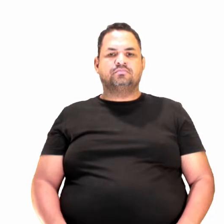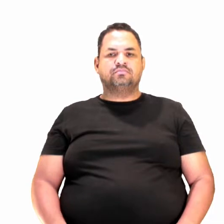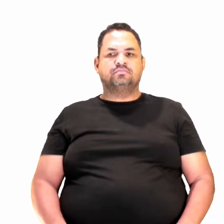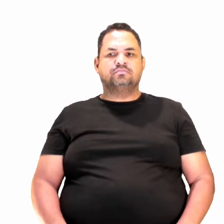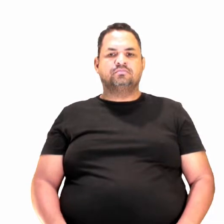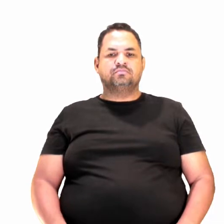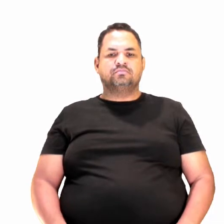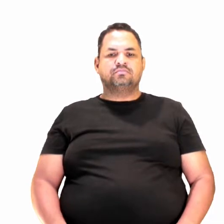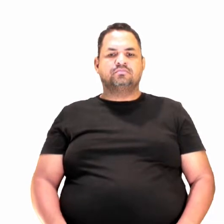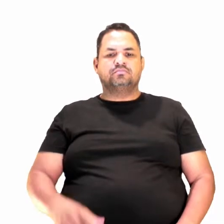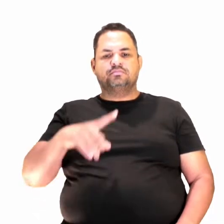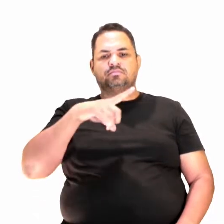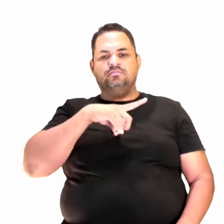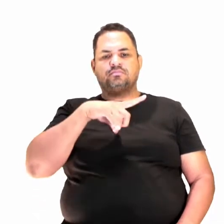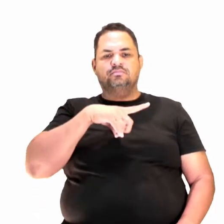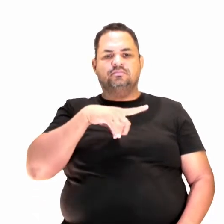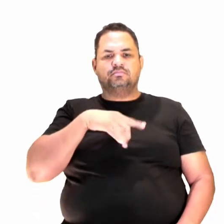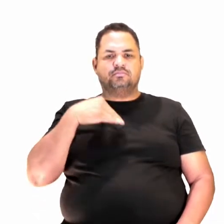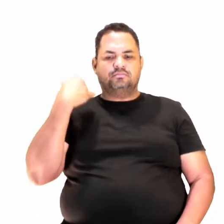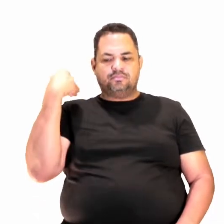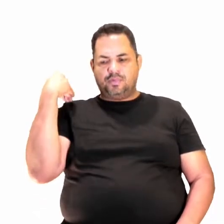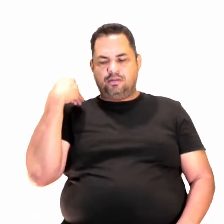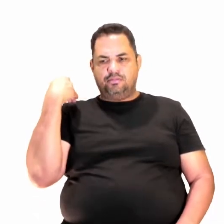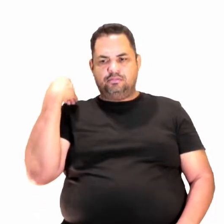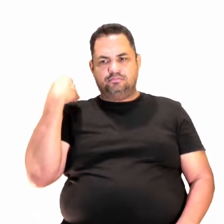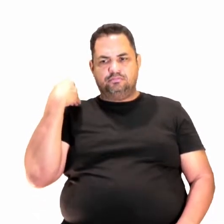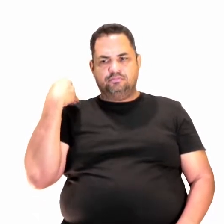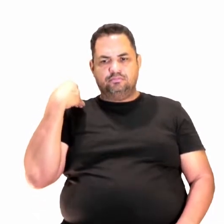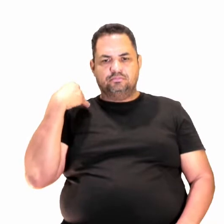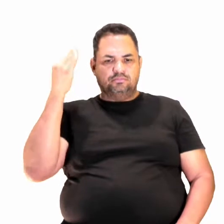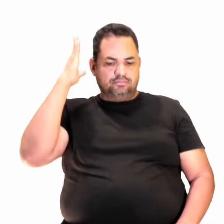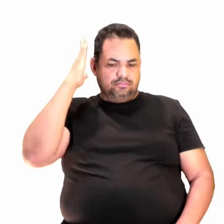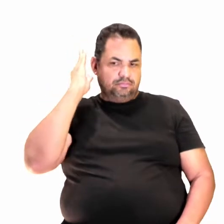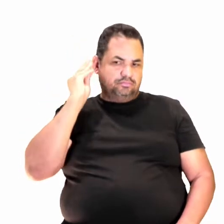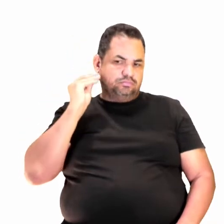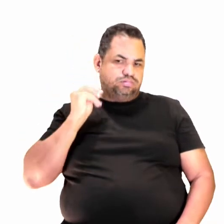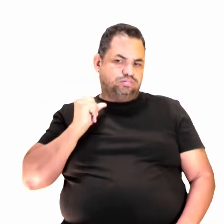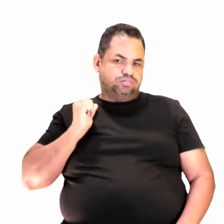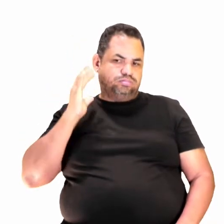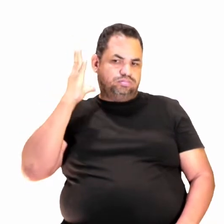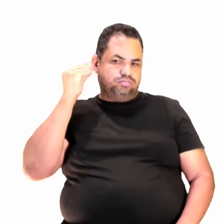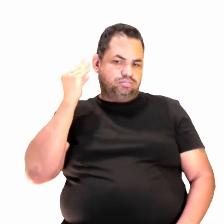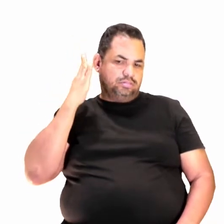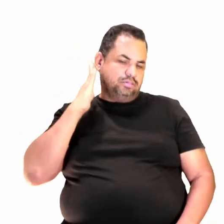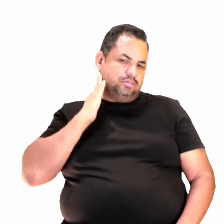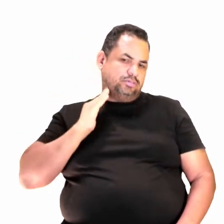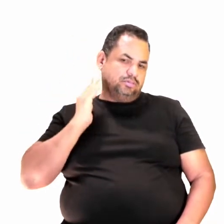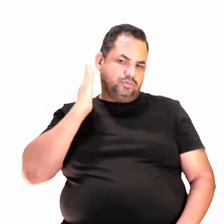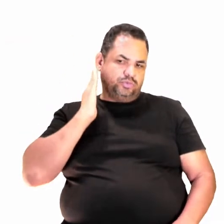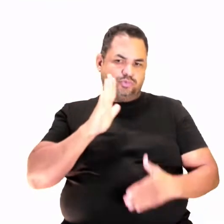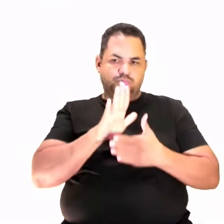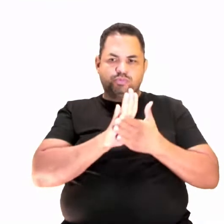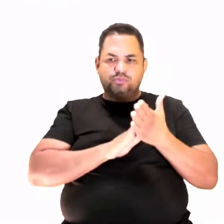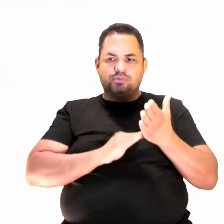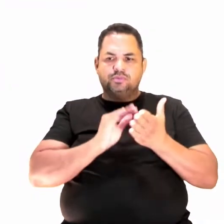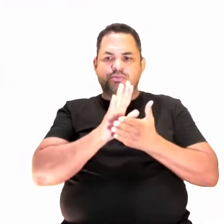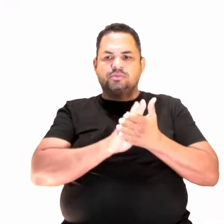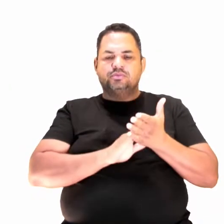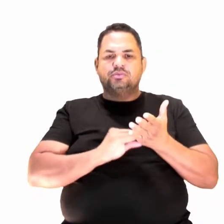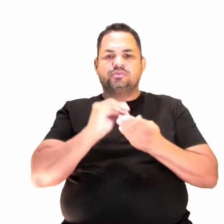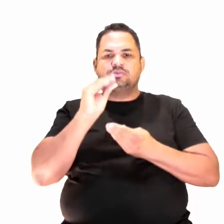lá seguir. What does her sister look like? Como é que a irmã dela se parece? What does her sister look like?